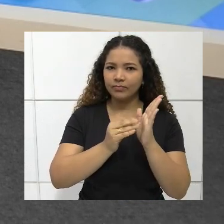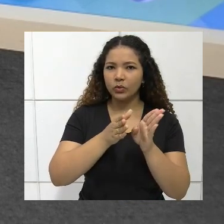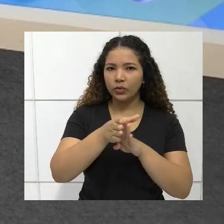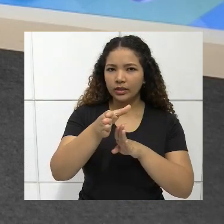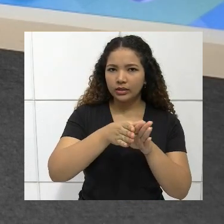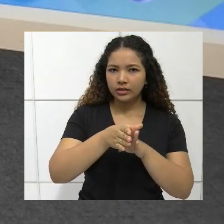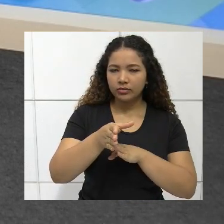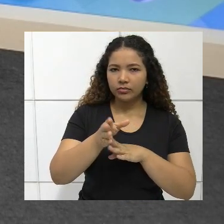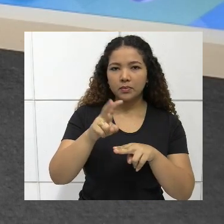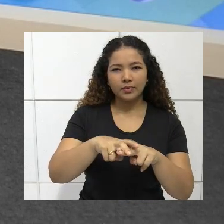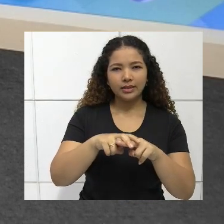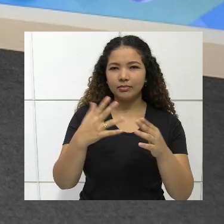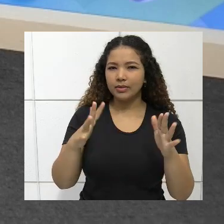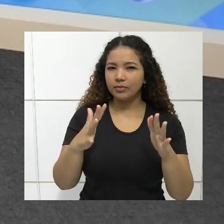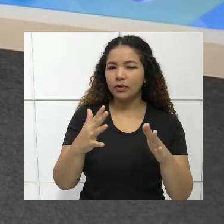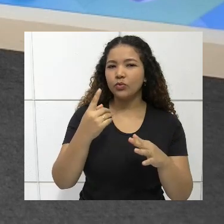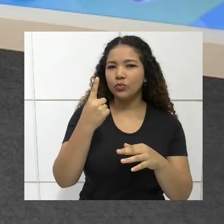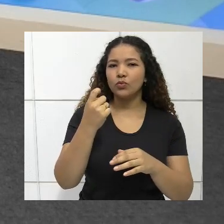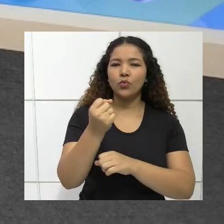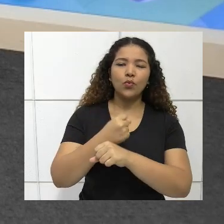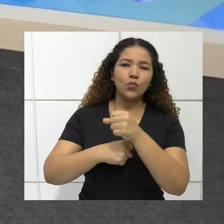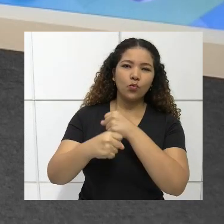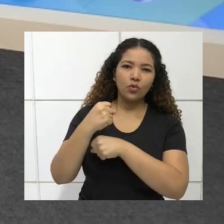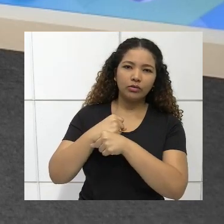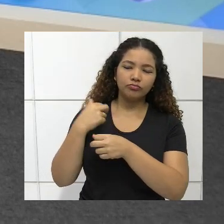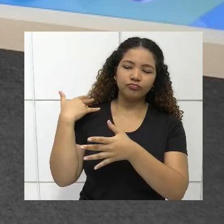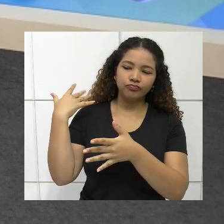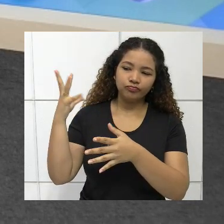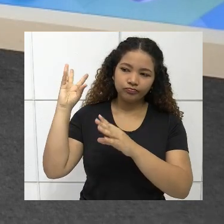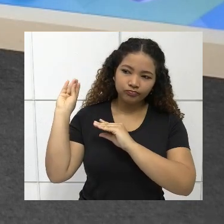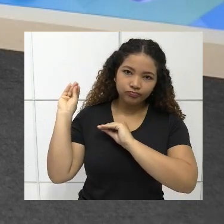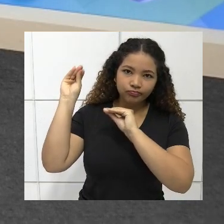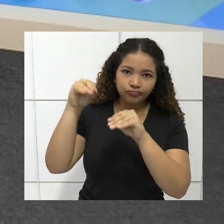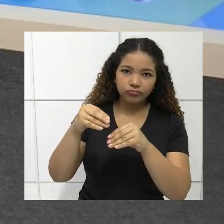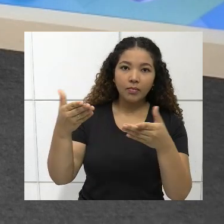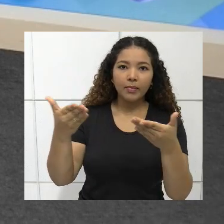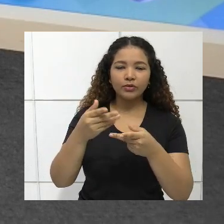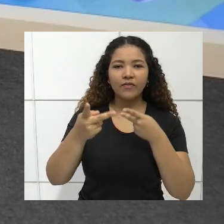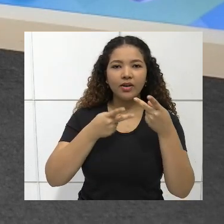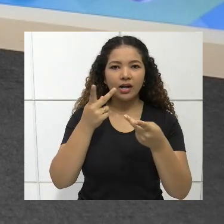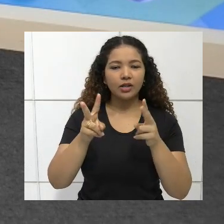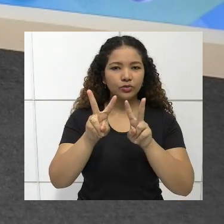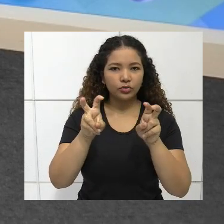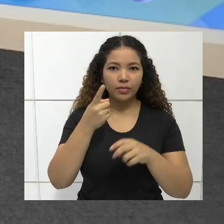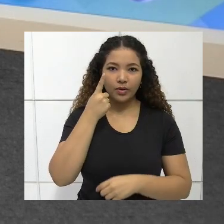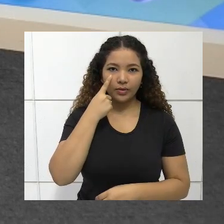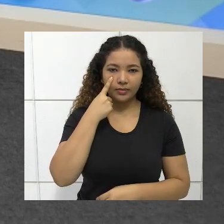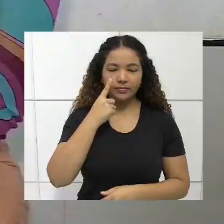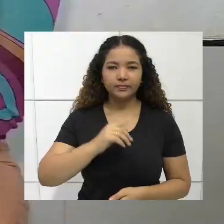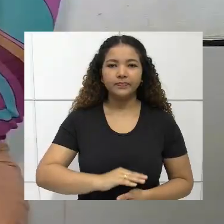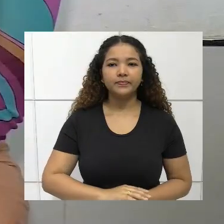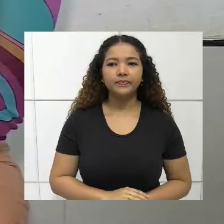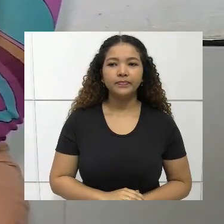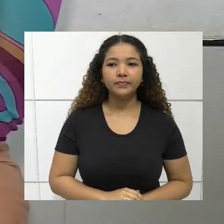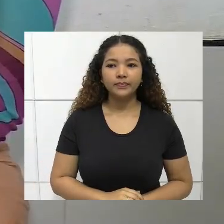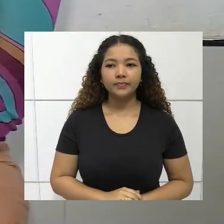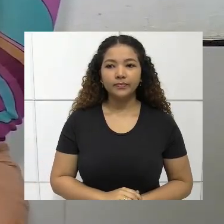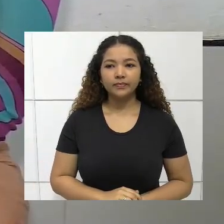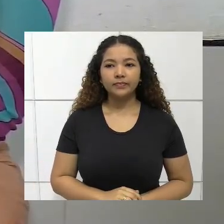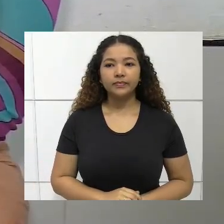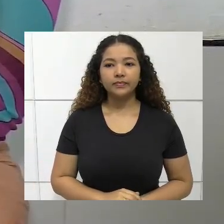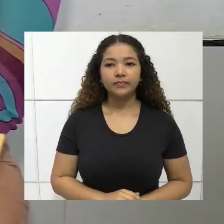mais de um ano, a gente resgata essa matéria para podermos entrar em outro assunto. Mas veja só como foi. Tentei